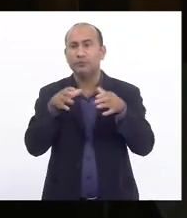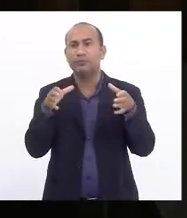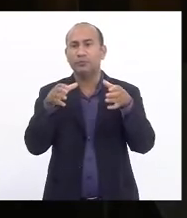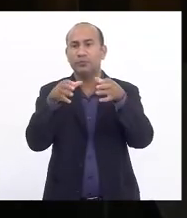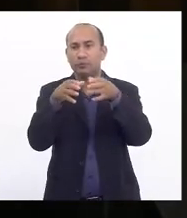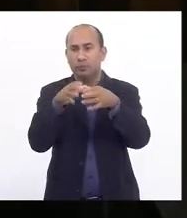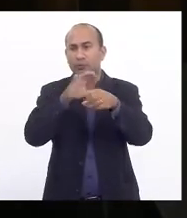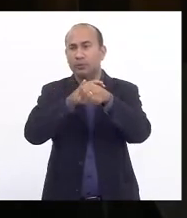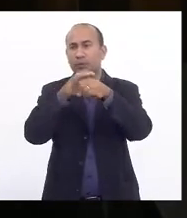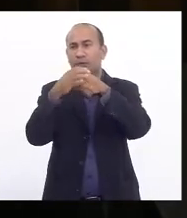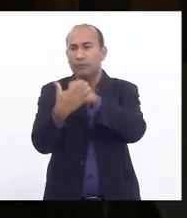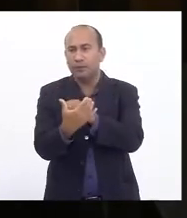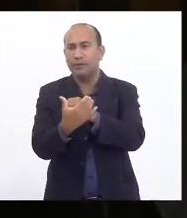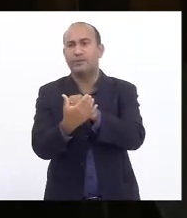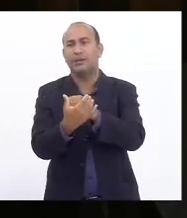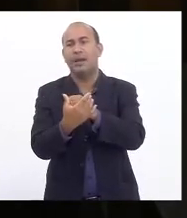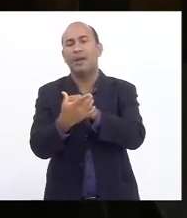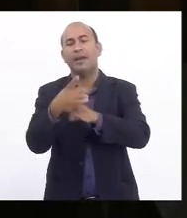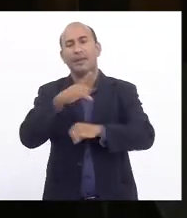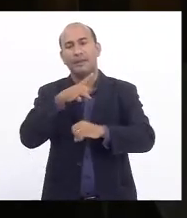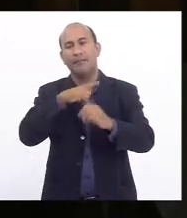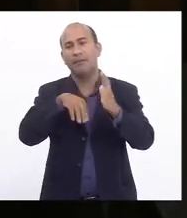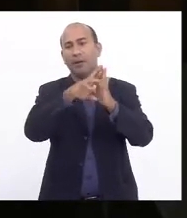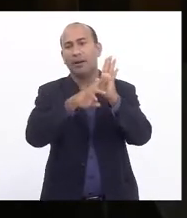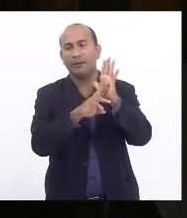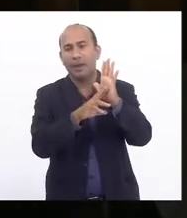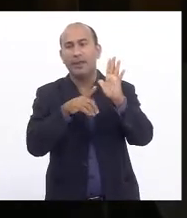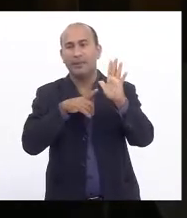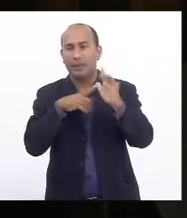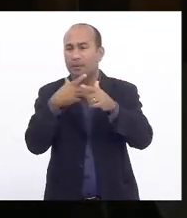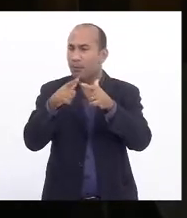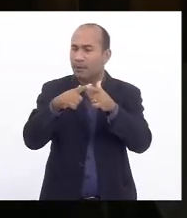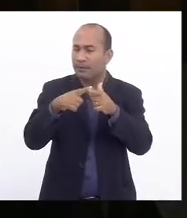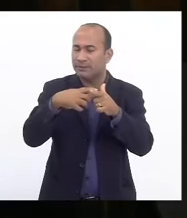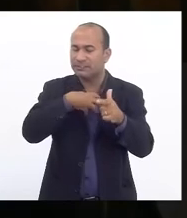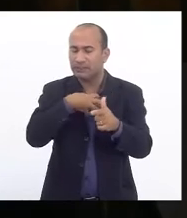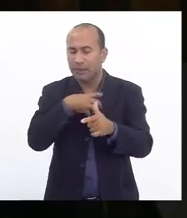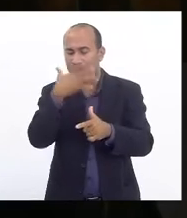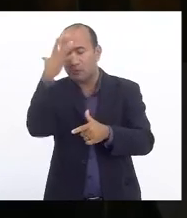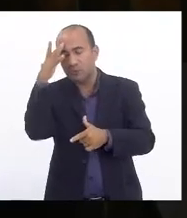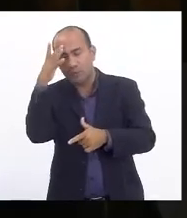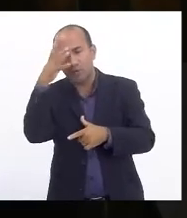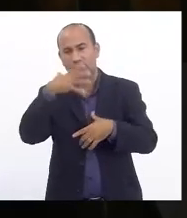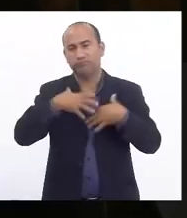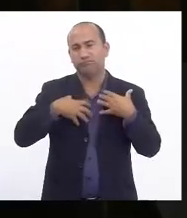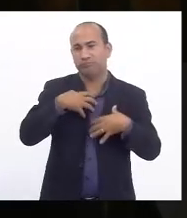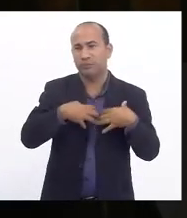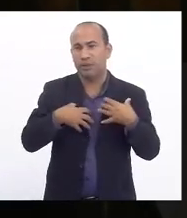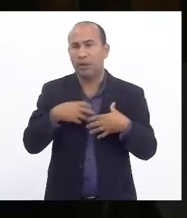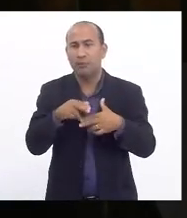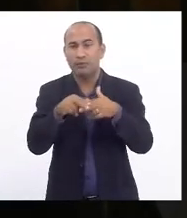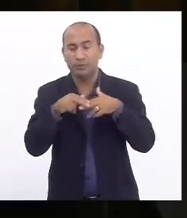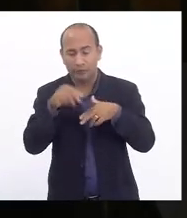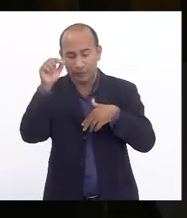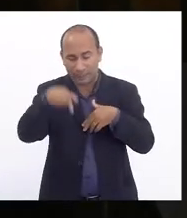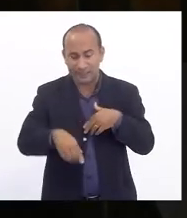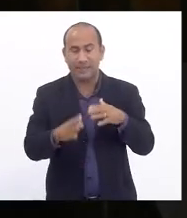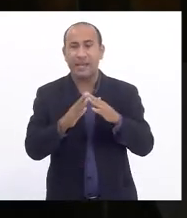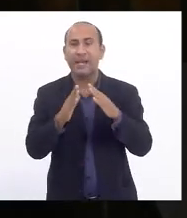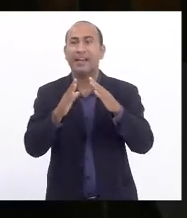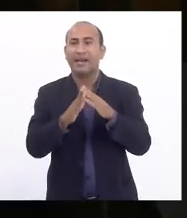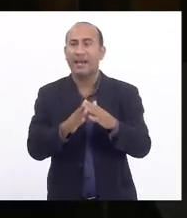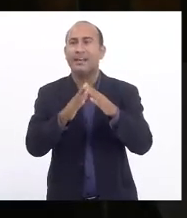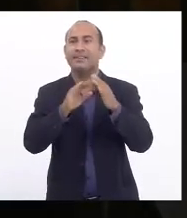comissão convide Montamos o relatório e que tem incomodado e Que incomode porque para isso que essa casa tá